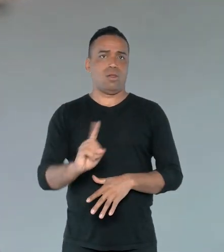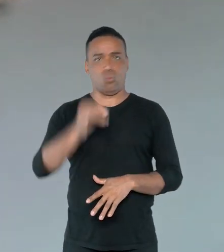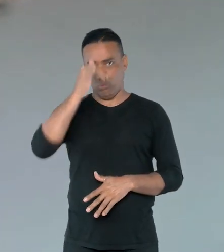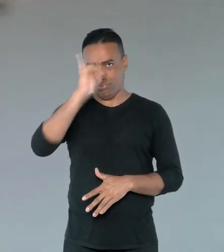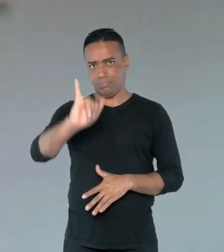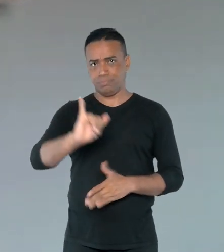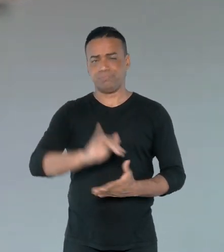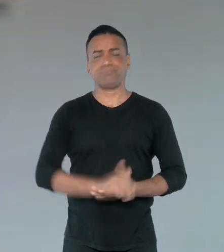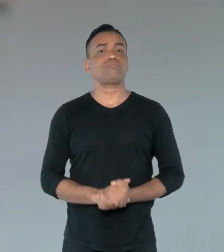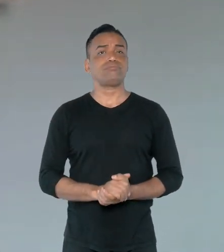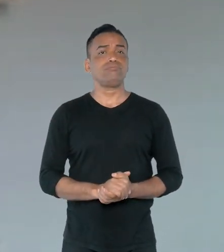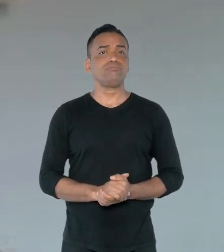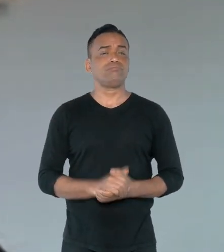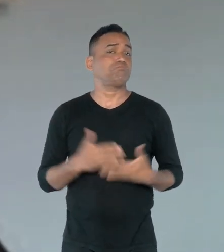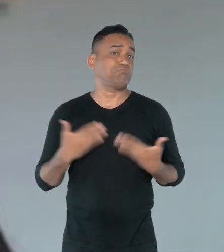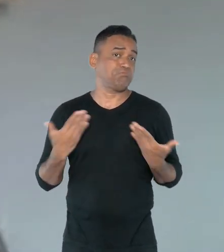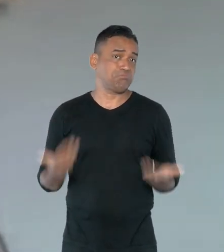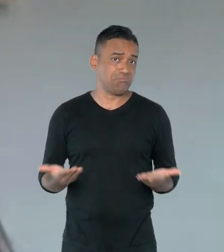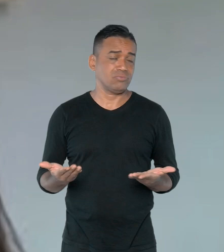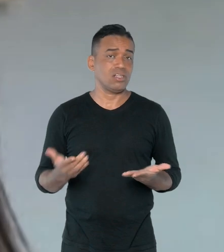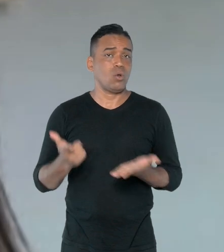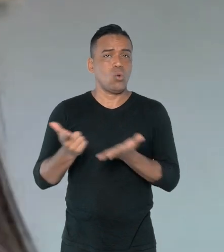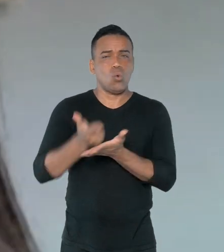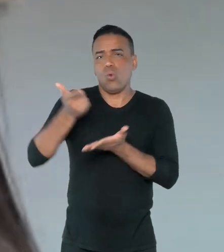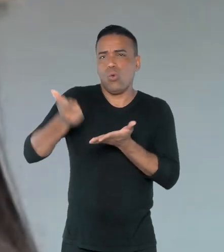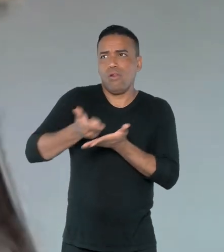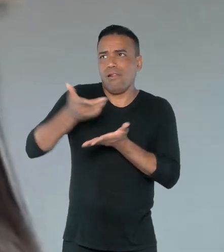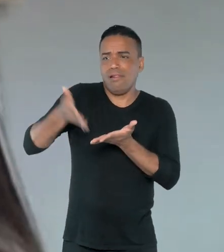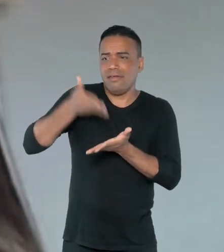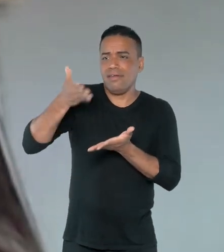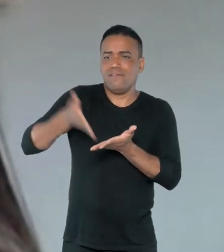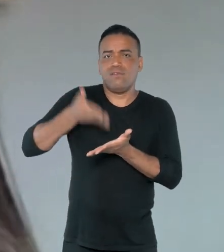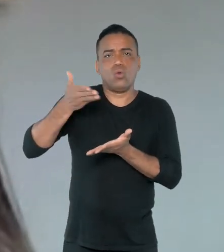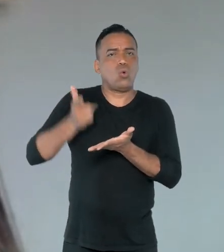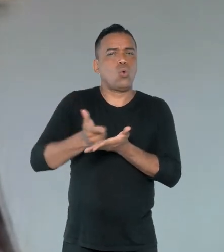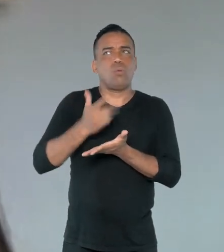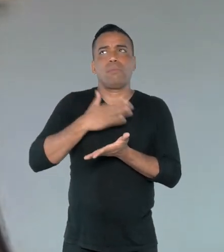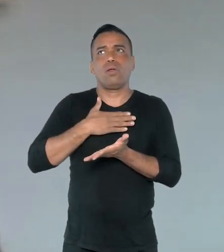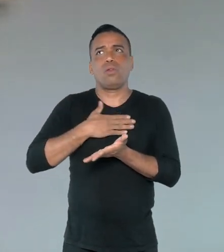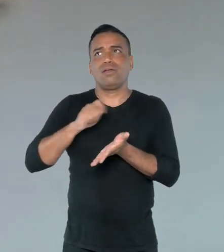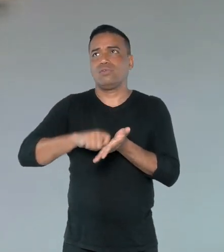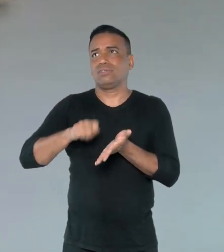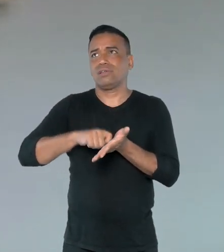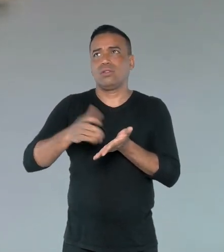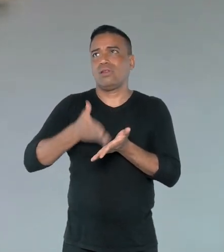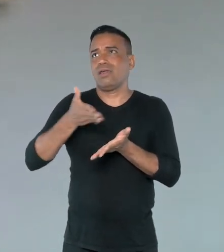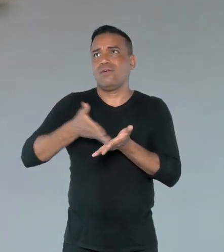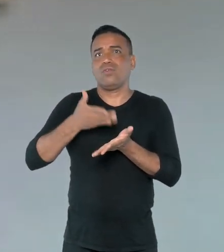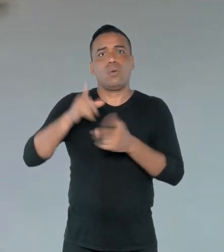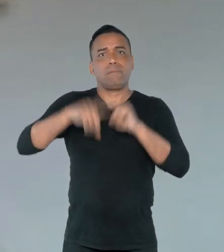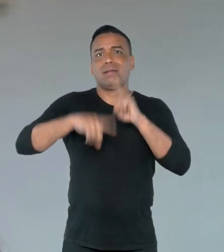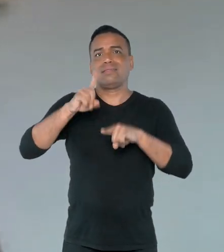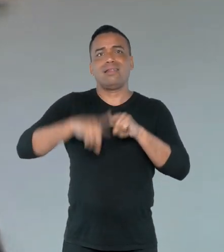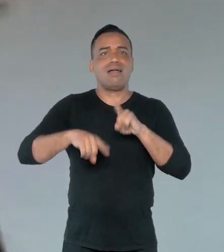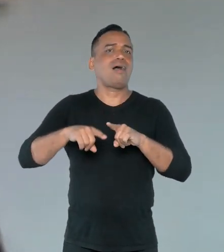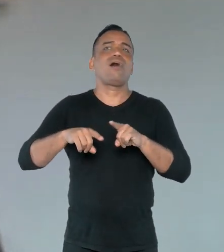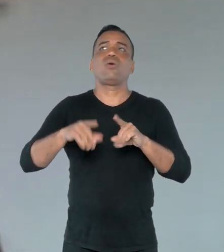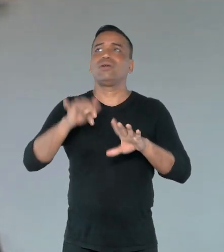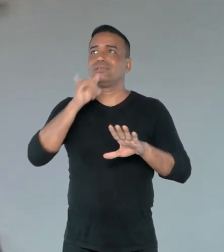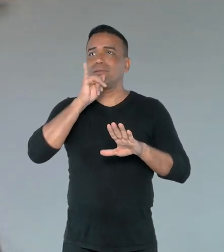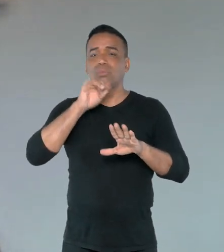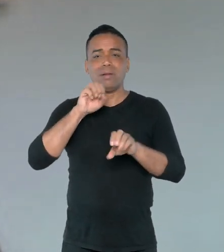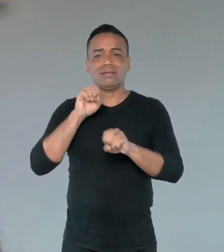Então, o livro, ele pode ser usado como material didático,